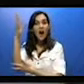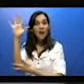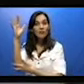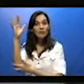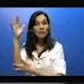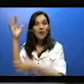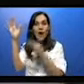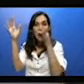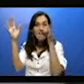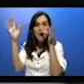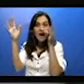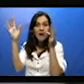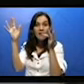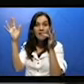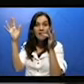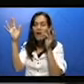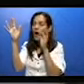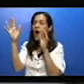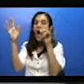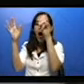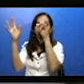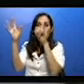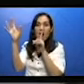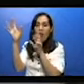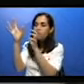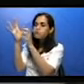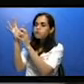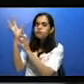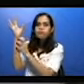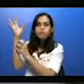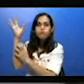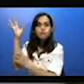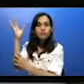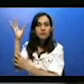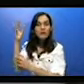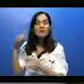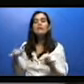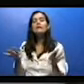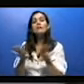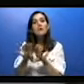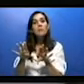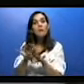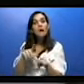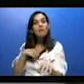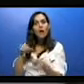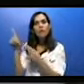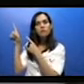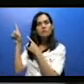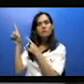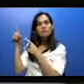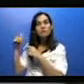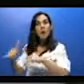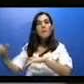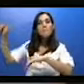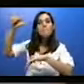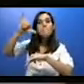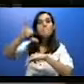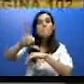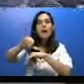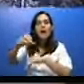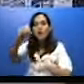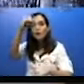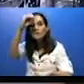aqui eu fiz questão de trazer para vocês o marco zero que é o marco de fundação da nossa